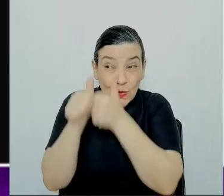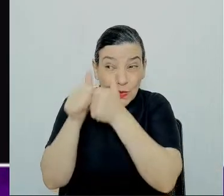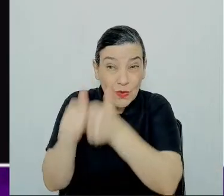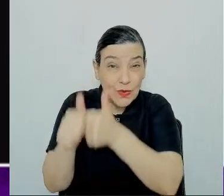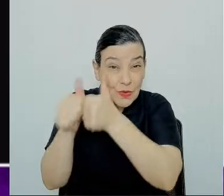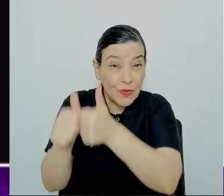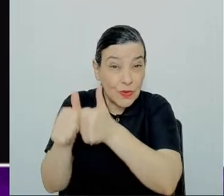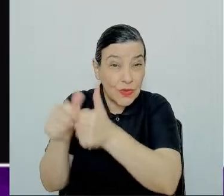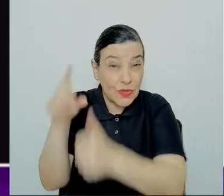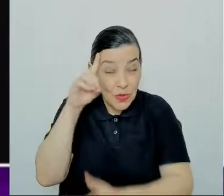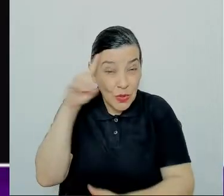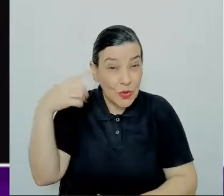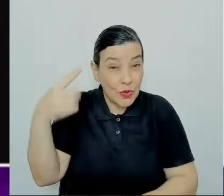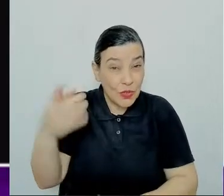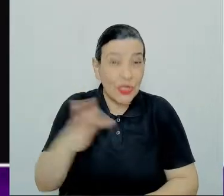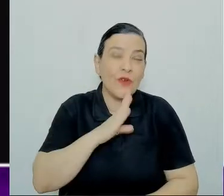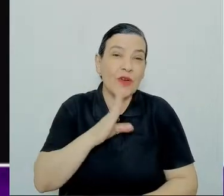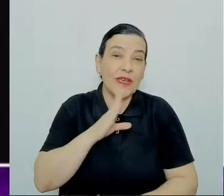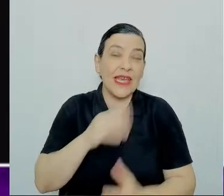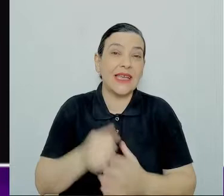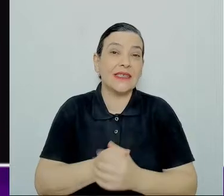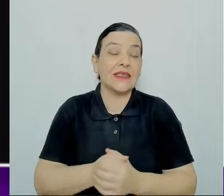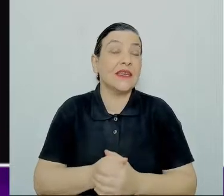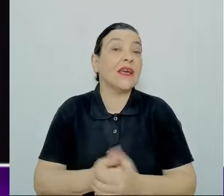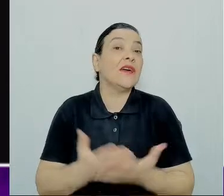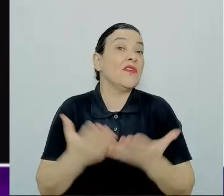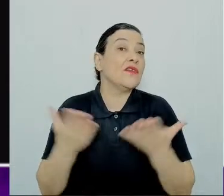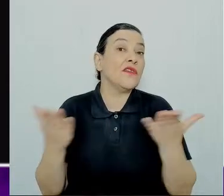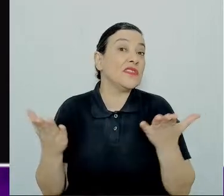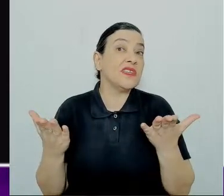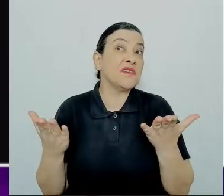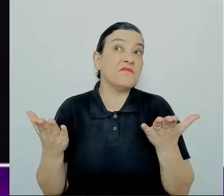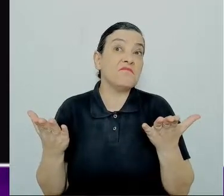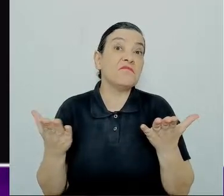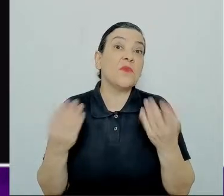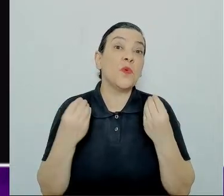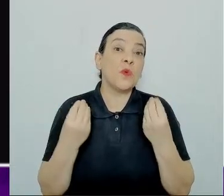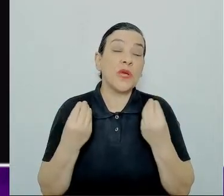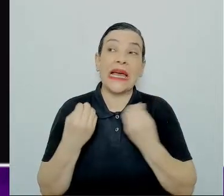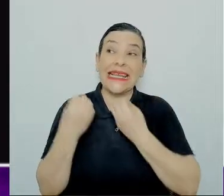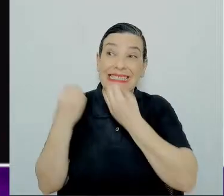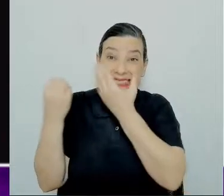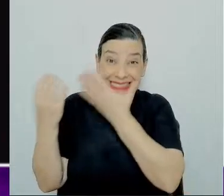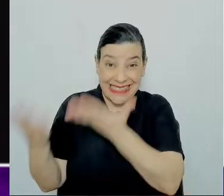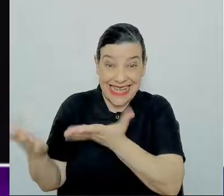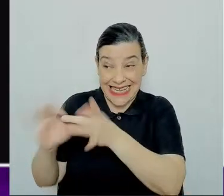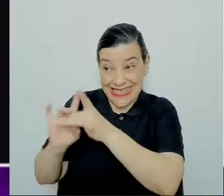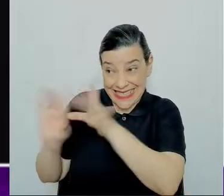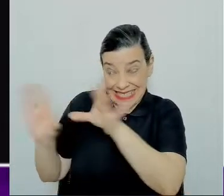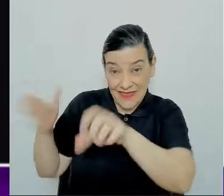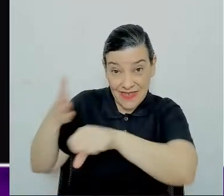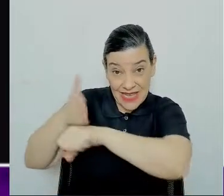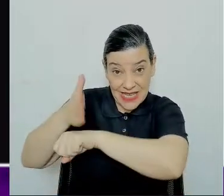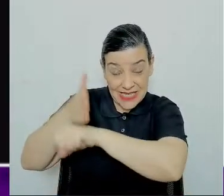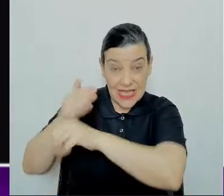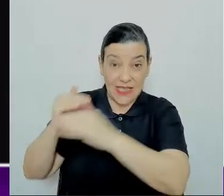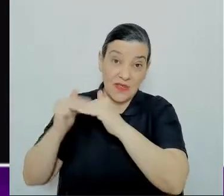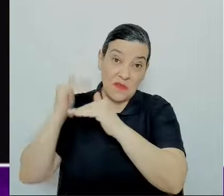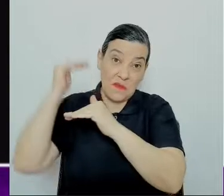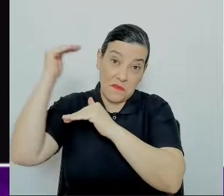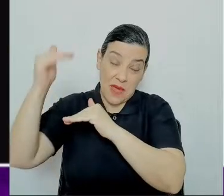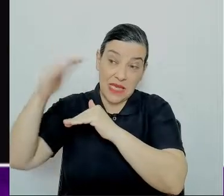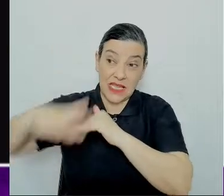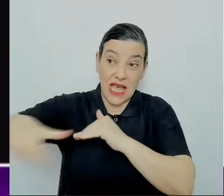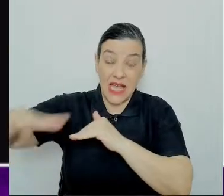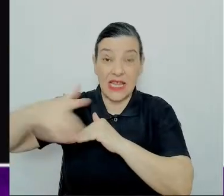sabem disso. Então, você simplesmente vai dar um acesso maior para alguém ou em outro setor e a